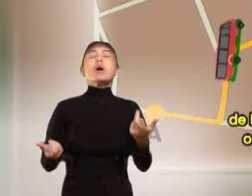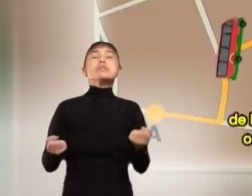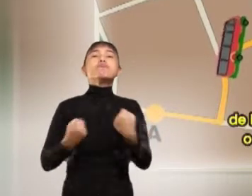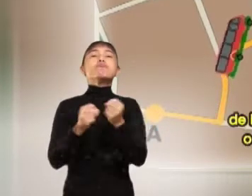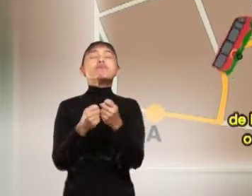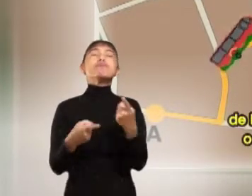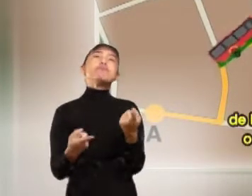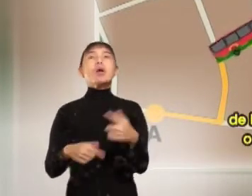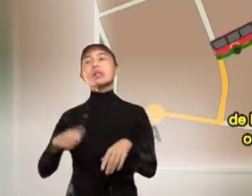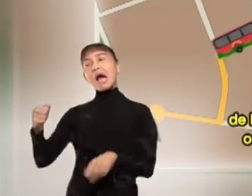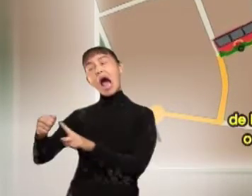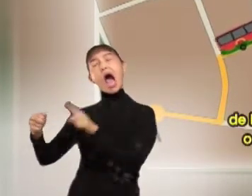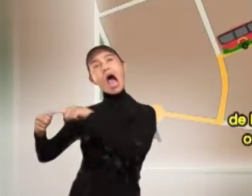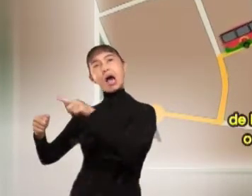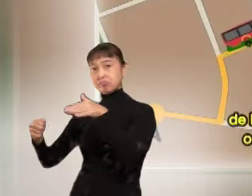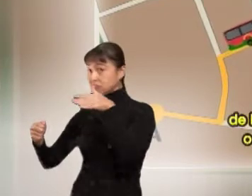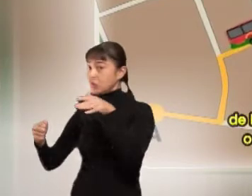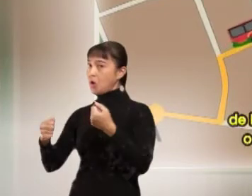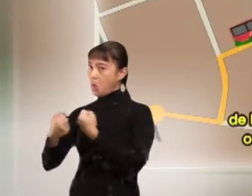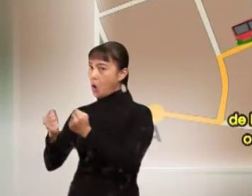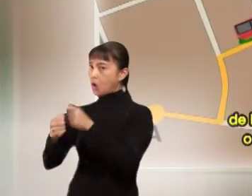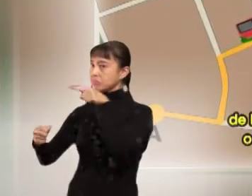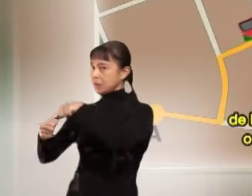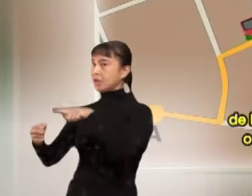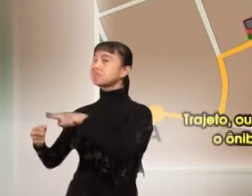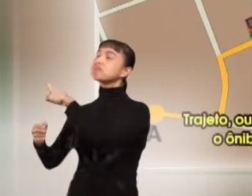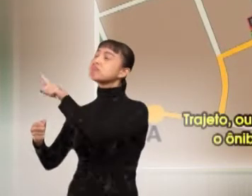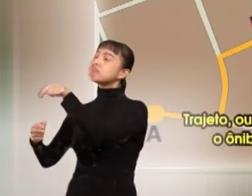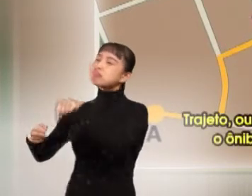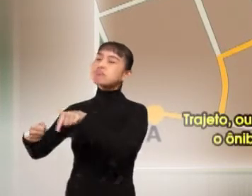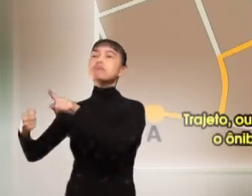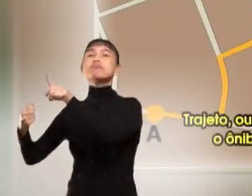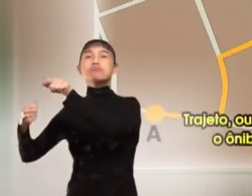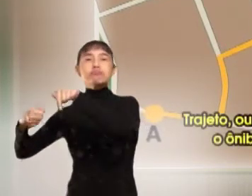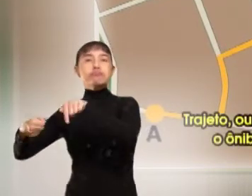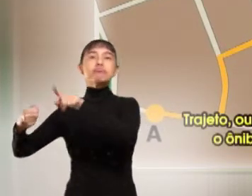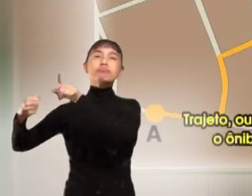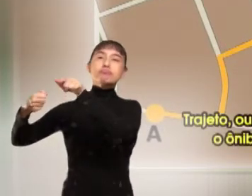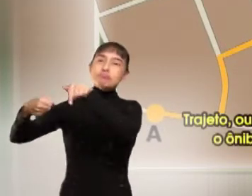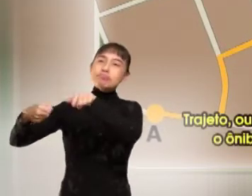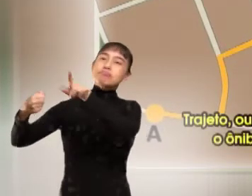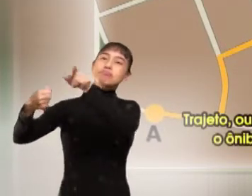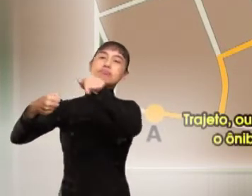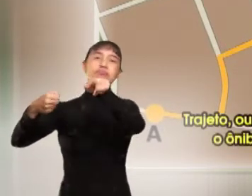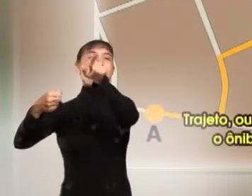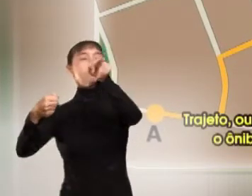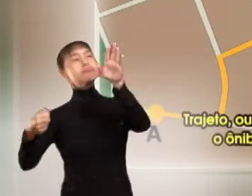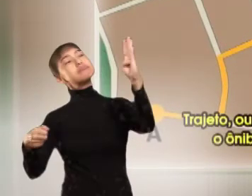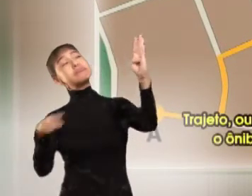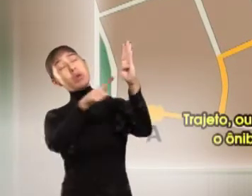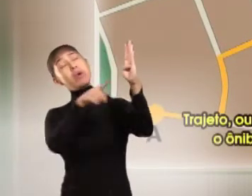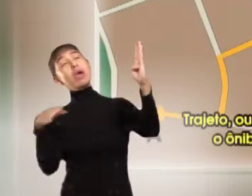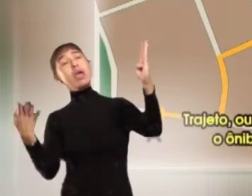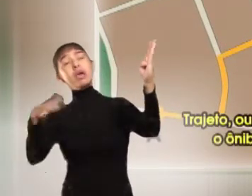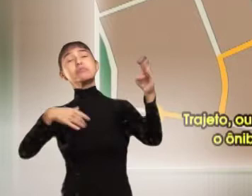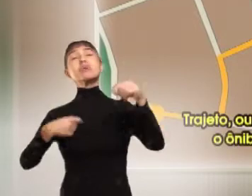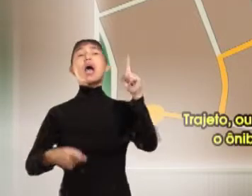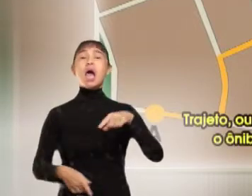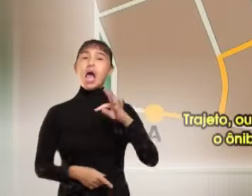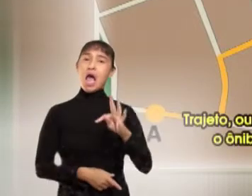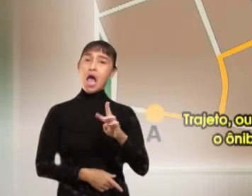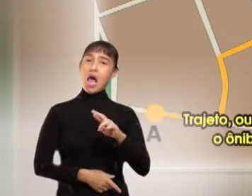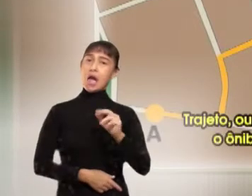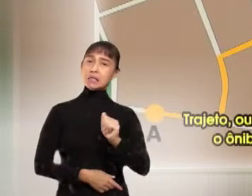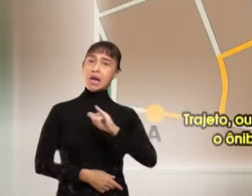de locomoção que faça o trajeto necessário. Trajeto ou trajetória é o caminho que o